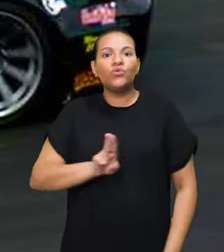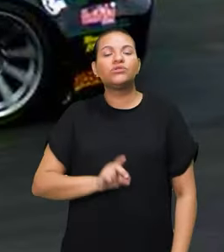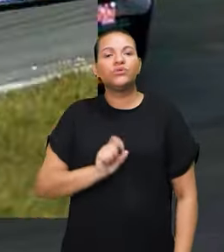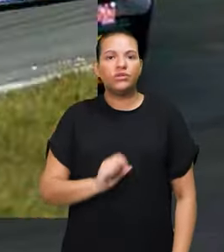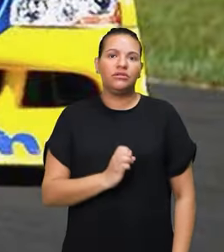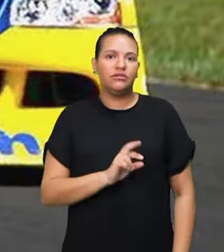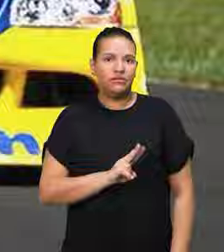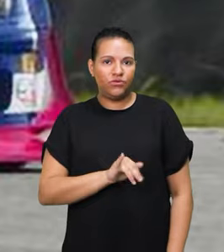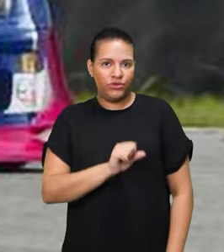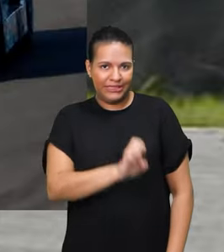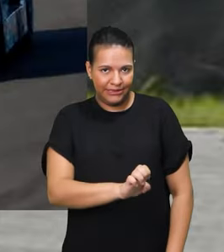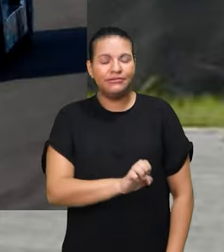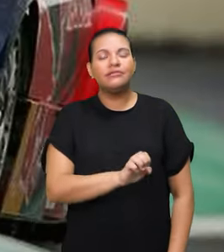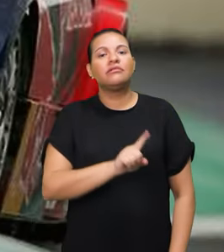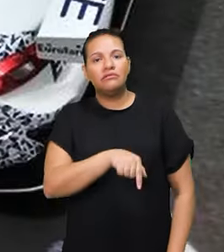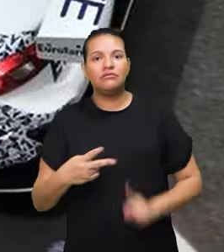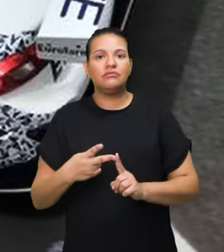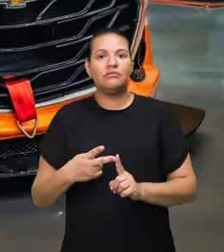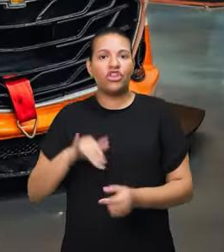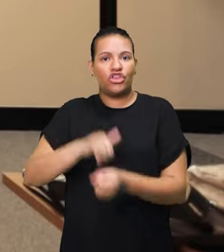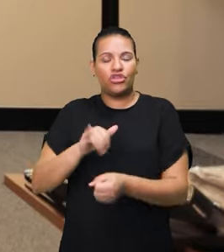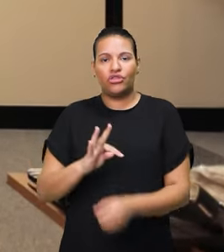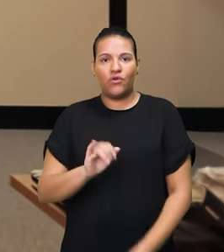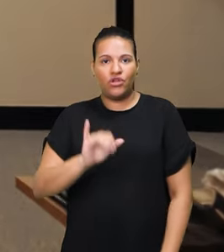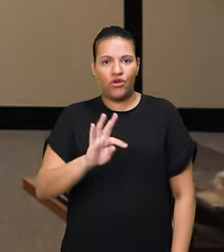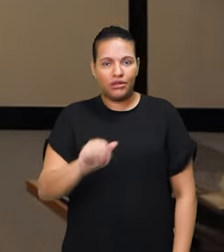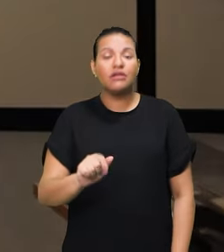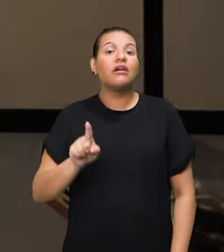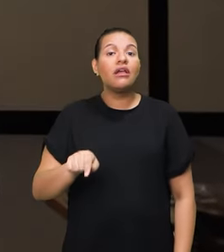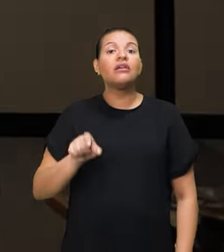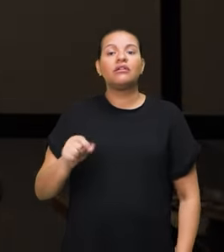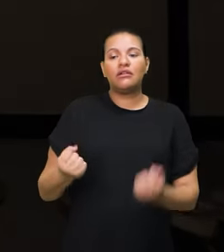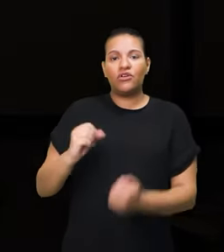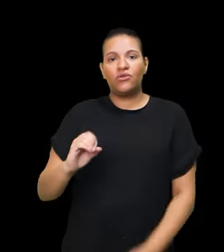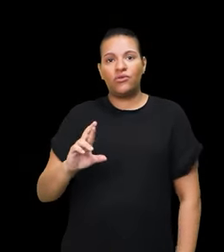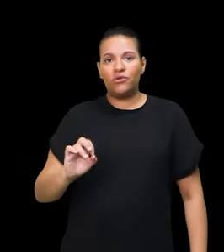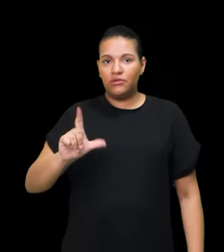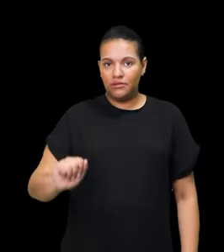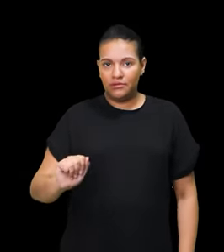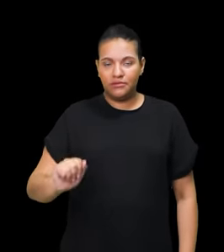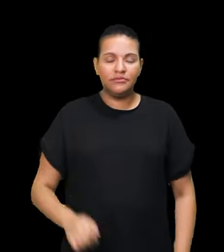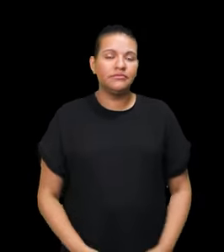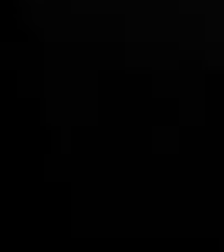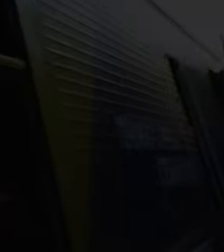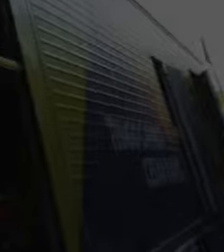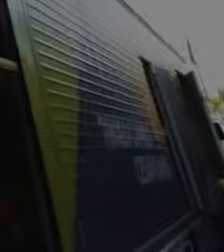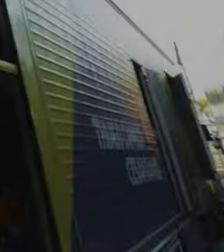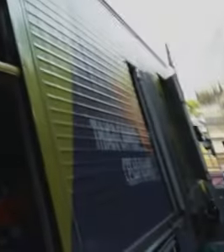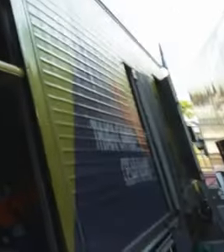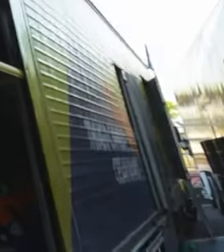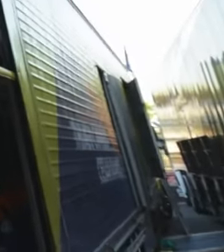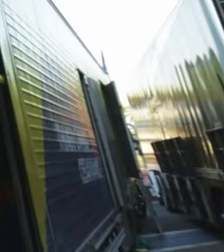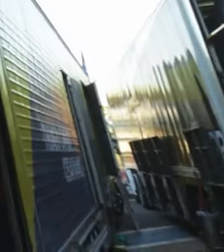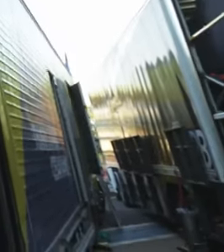corre com o Chevrolet cru e com o Toyota Corolla abaixo do monstruário à frente de um carro em tamanho real